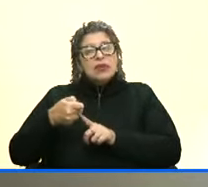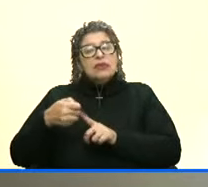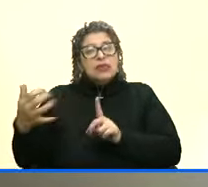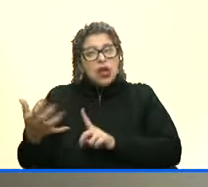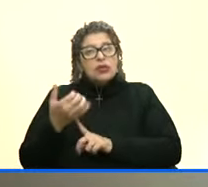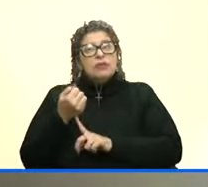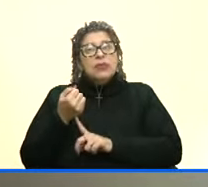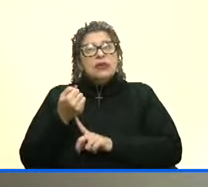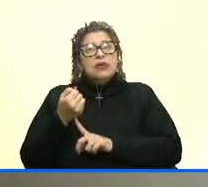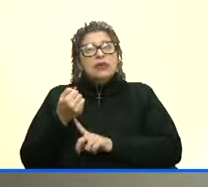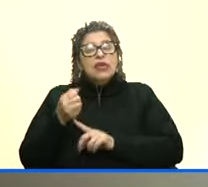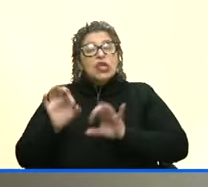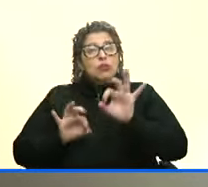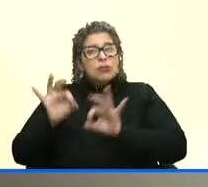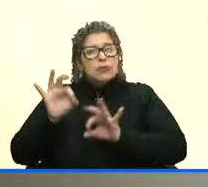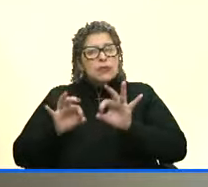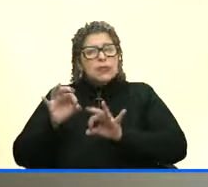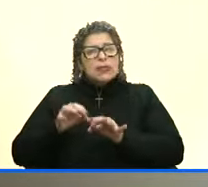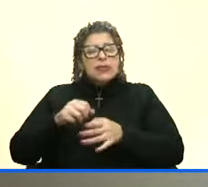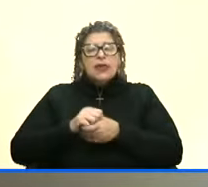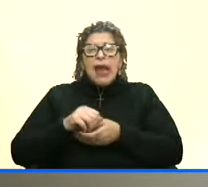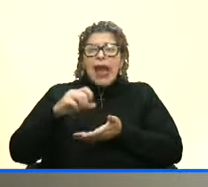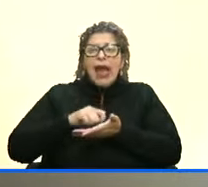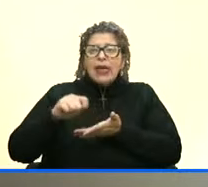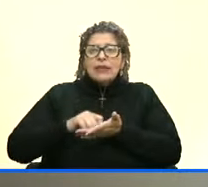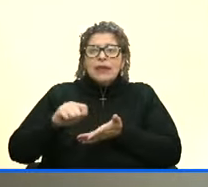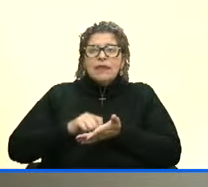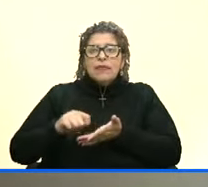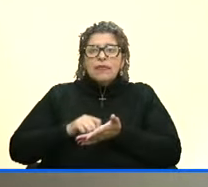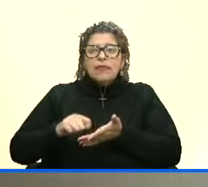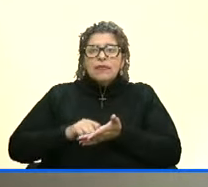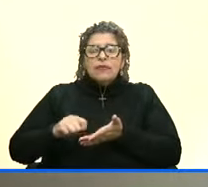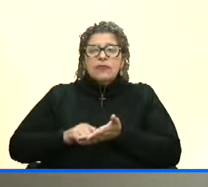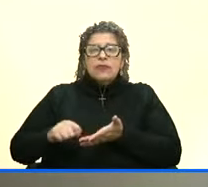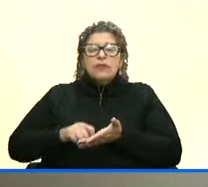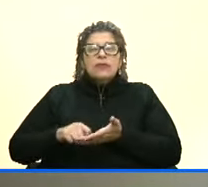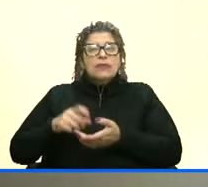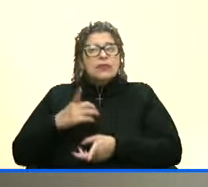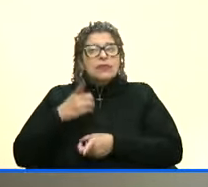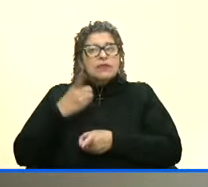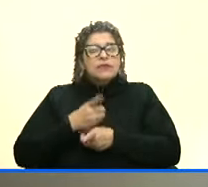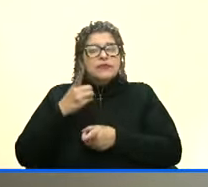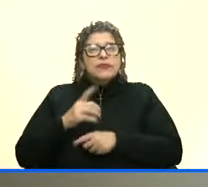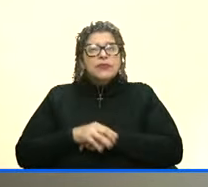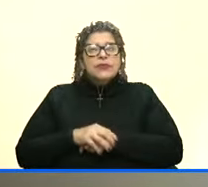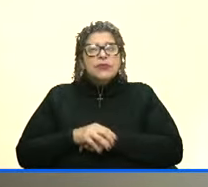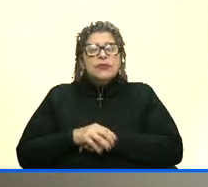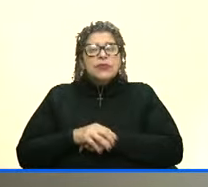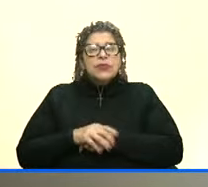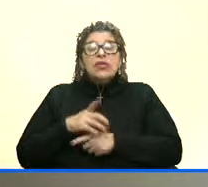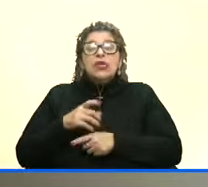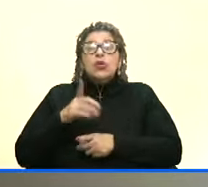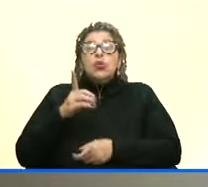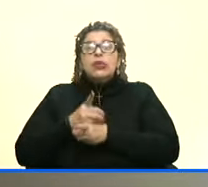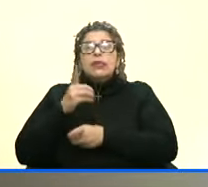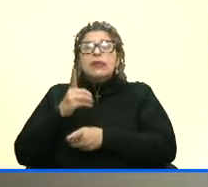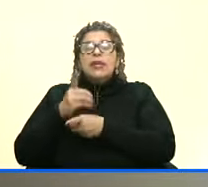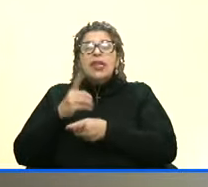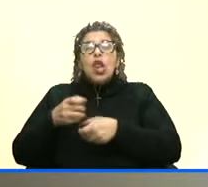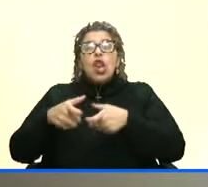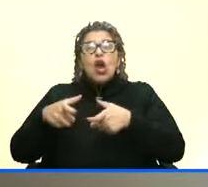estou elaborando um cadastro com dados dos assistidos, principalmente para identificar, né, o que foi comentado aqui, identificar